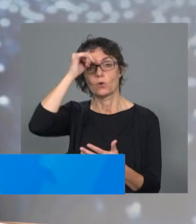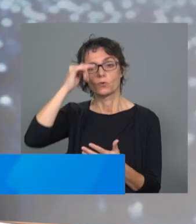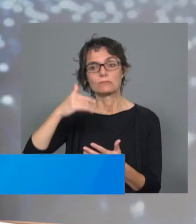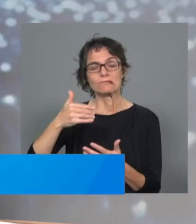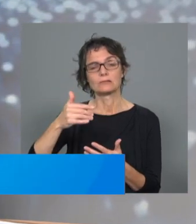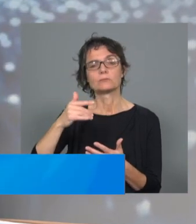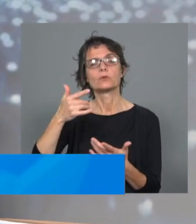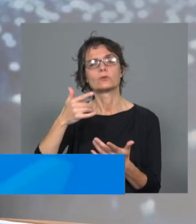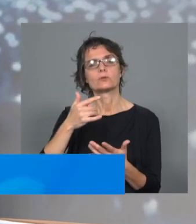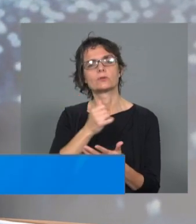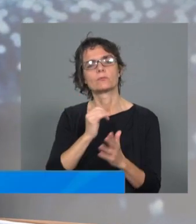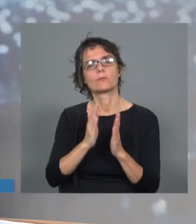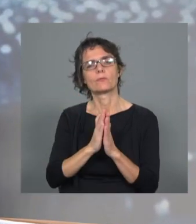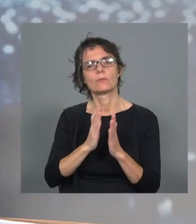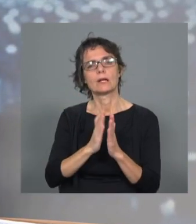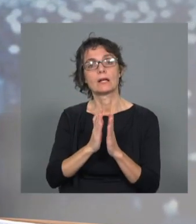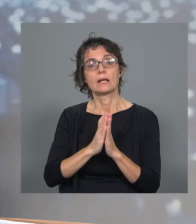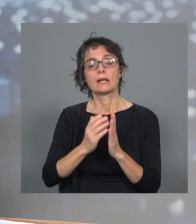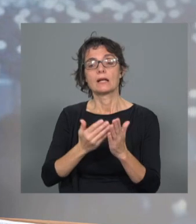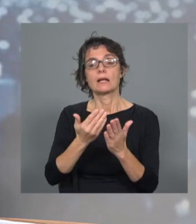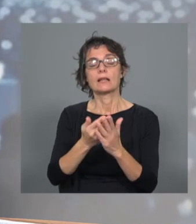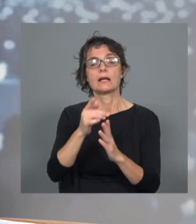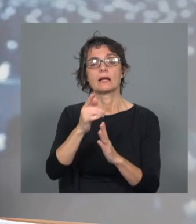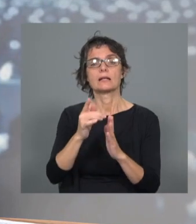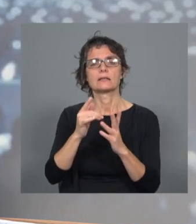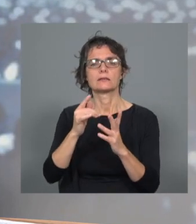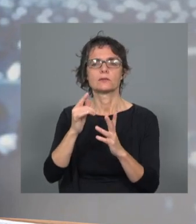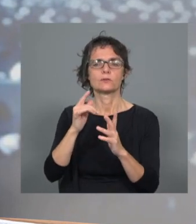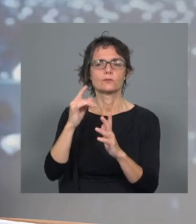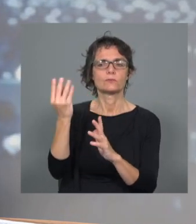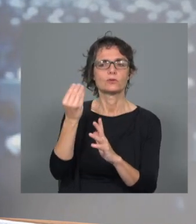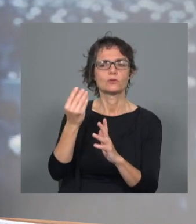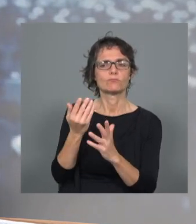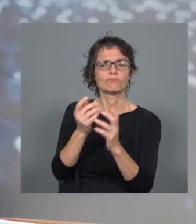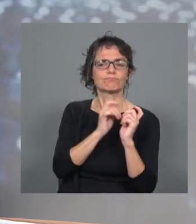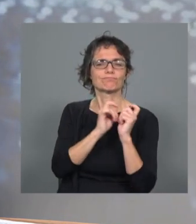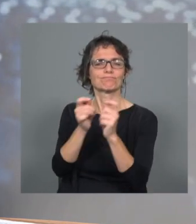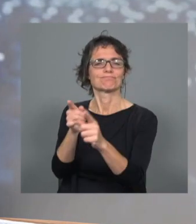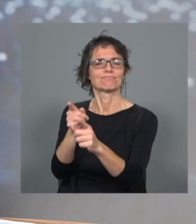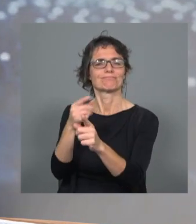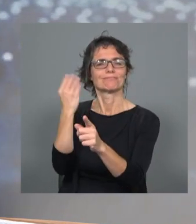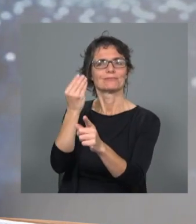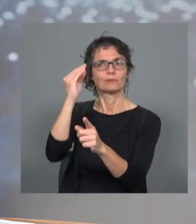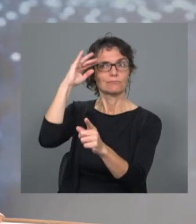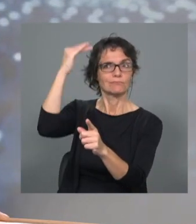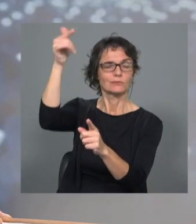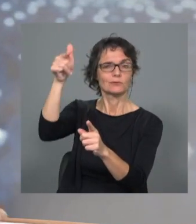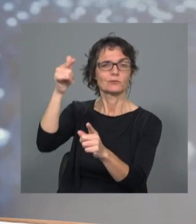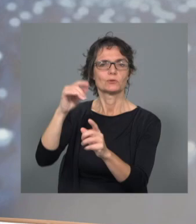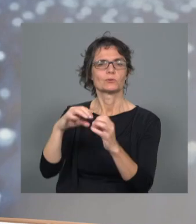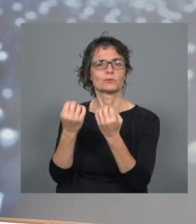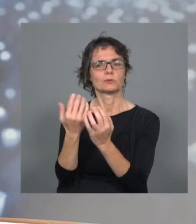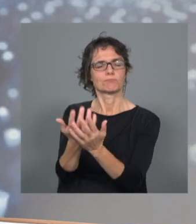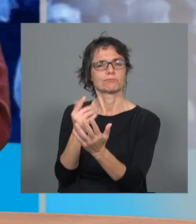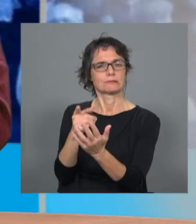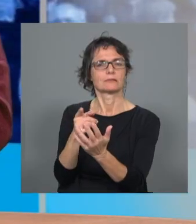papel dos jovens enquanto futuro e agentes de mudança na sociedade e na Igreja. É um tema que vamos analisar com